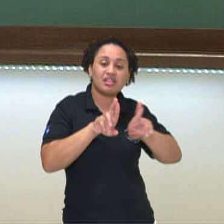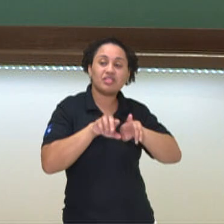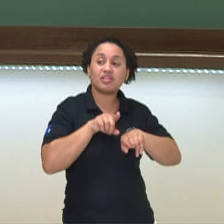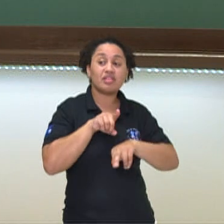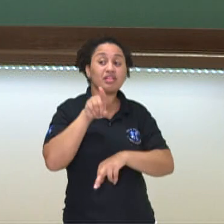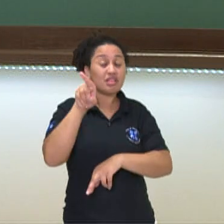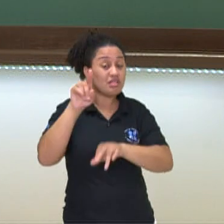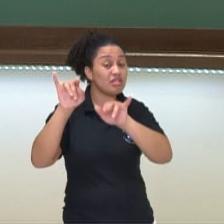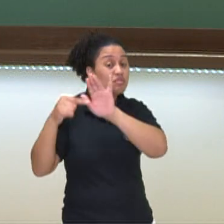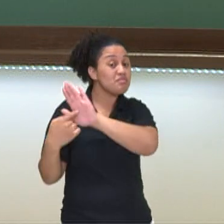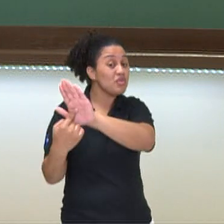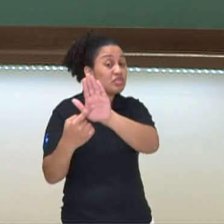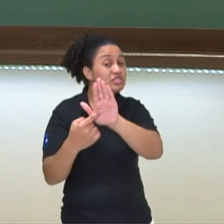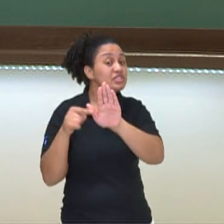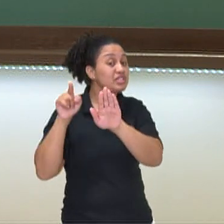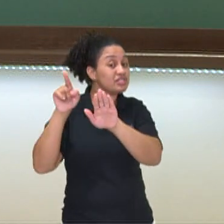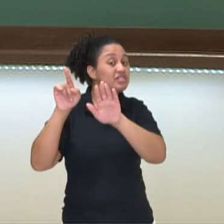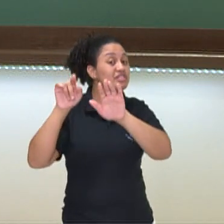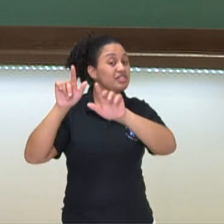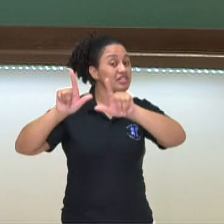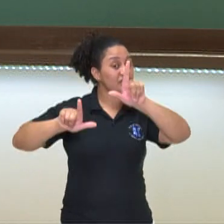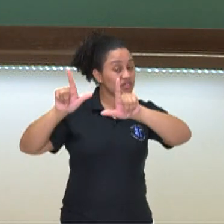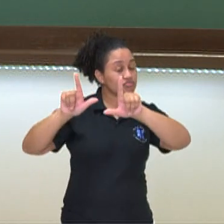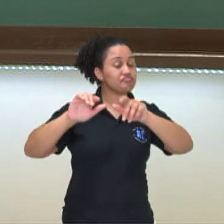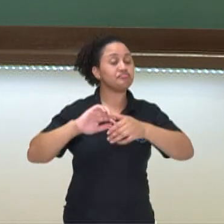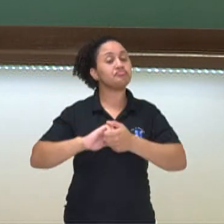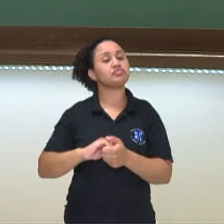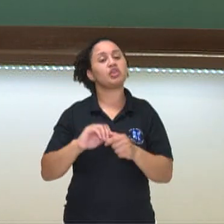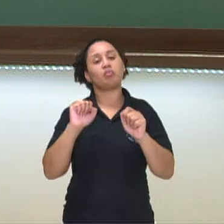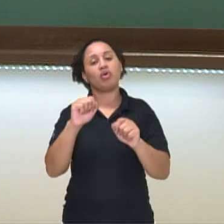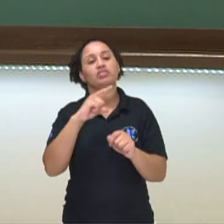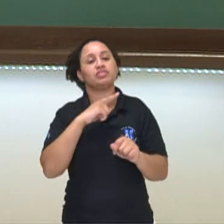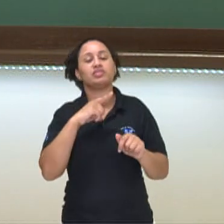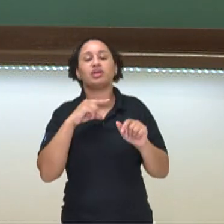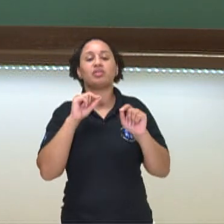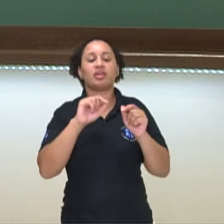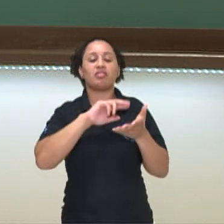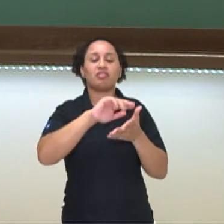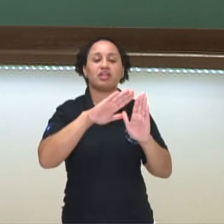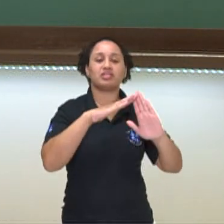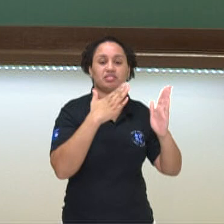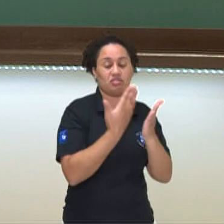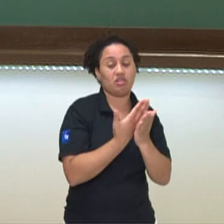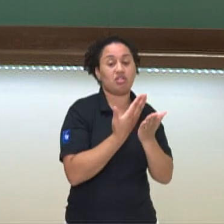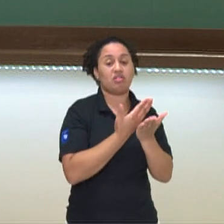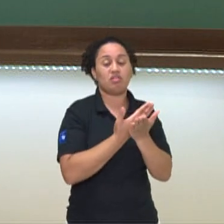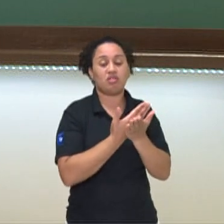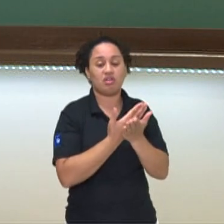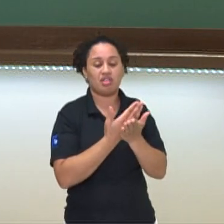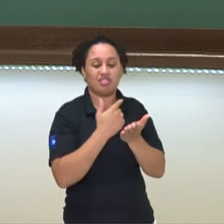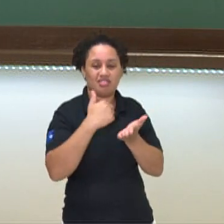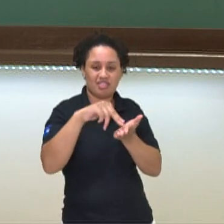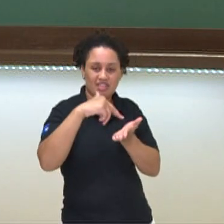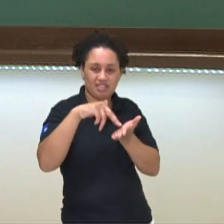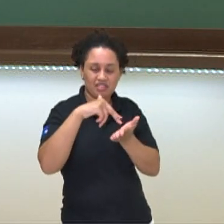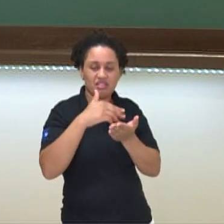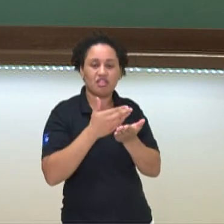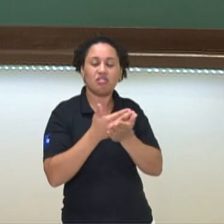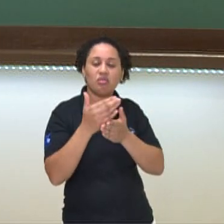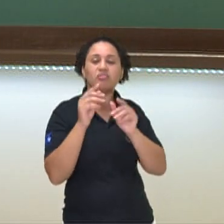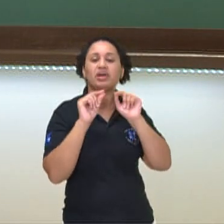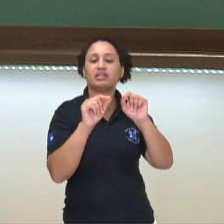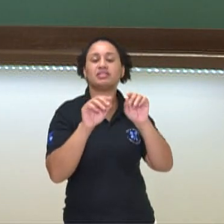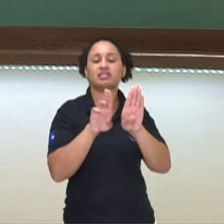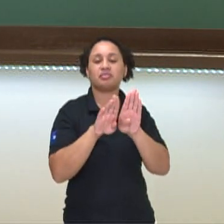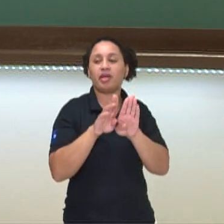sendo difundido naquela novela. Então pode acontecer que várias escolas de dança, comecem a